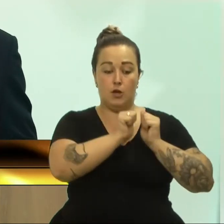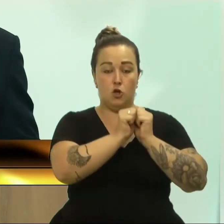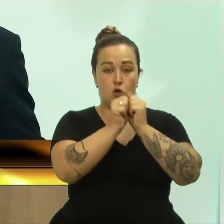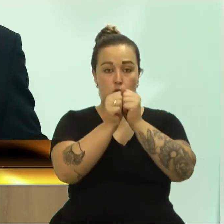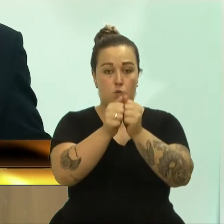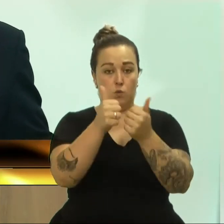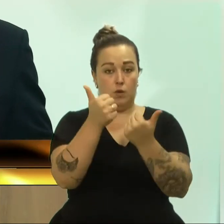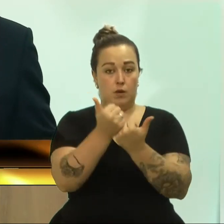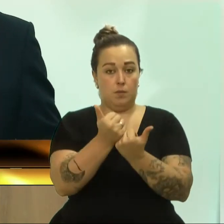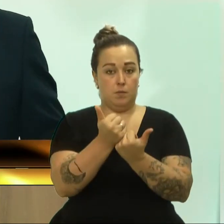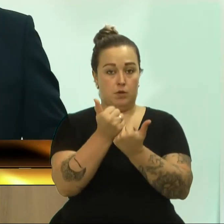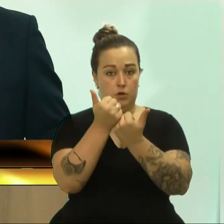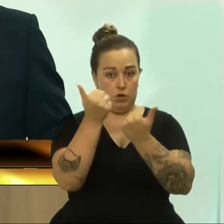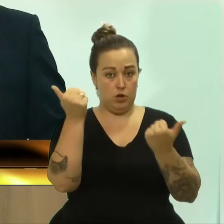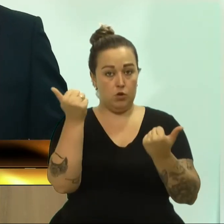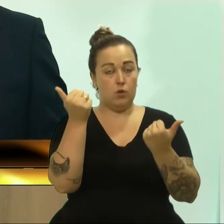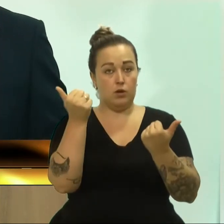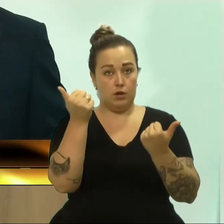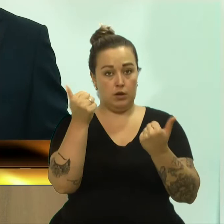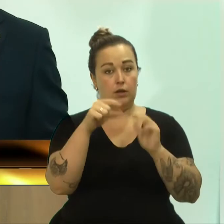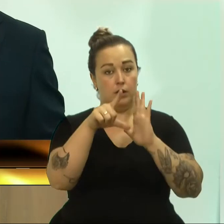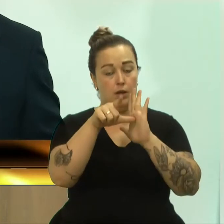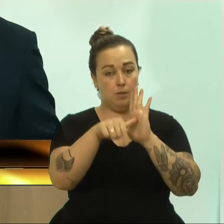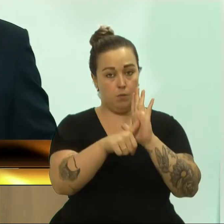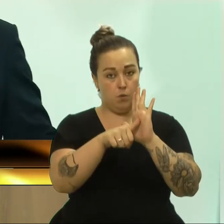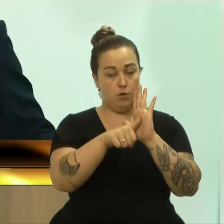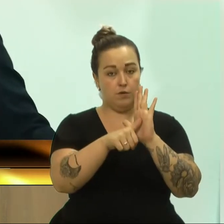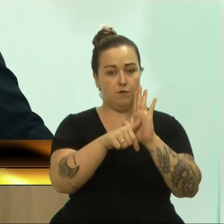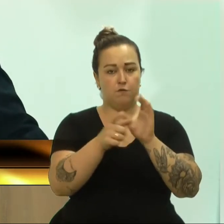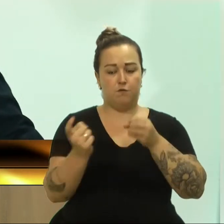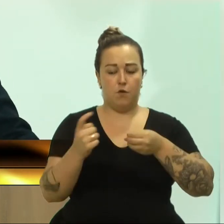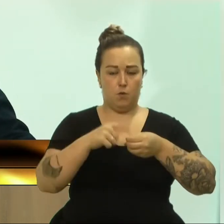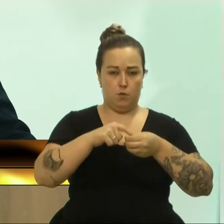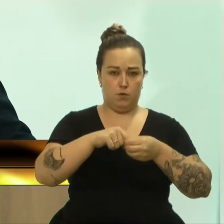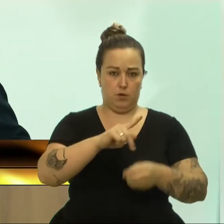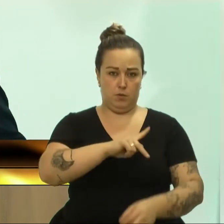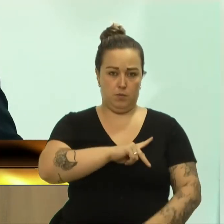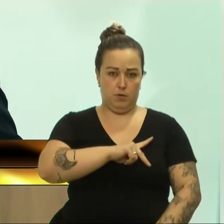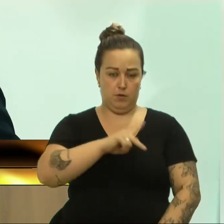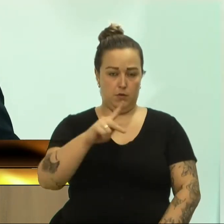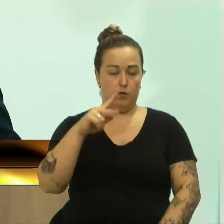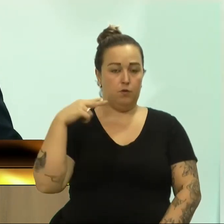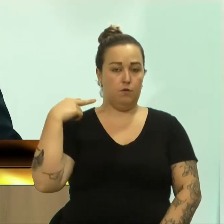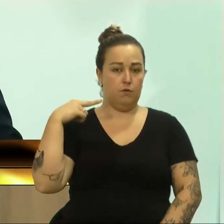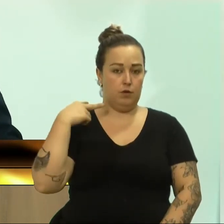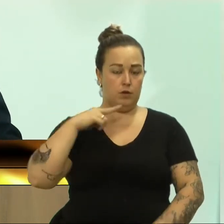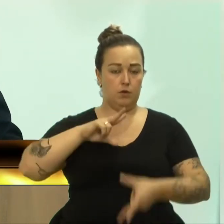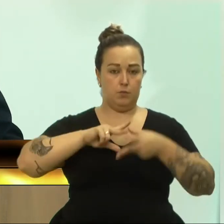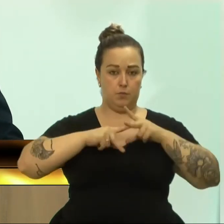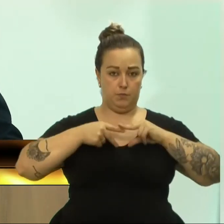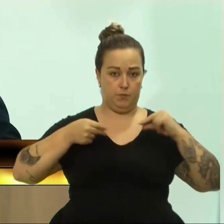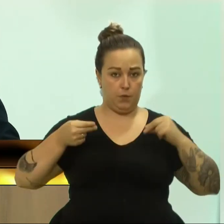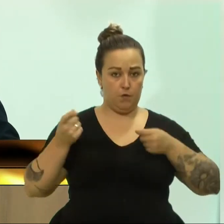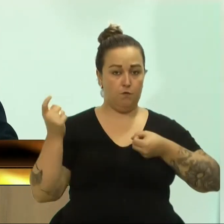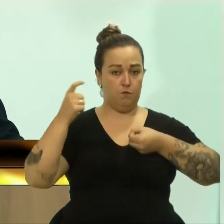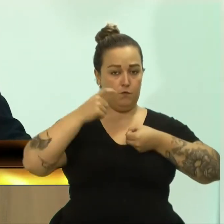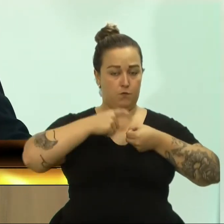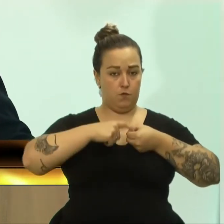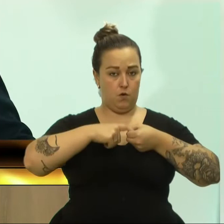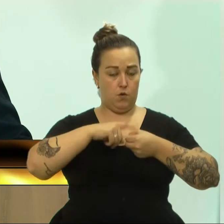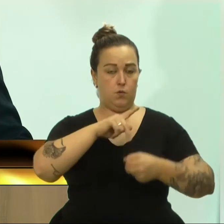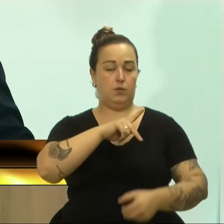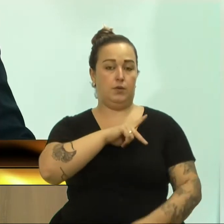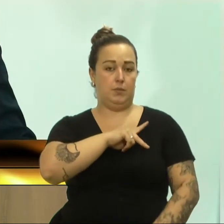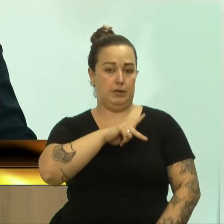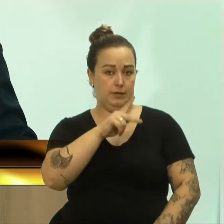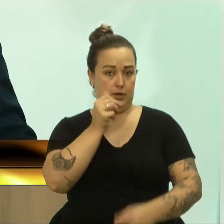mesa diretora, que logo depois voltará a ser presidida pelo colega vereador Ricardo Daneluz, e com todos os outros